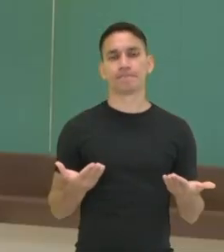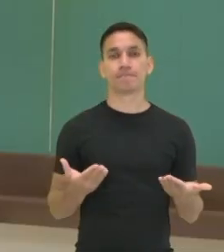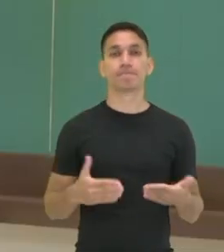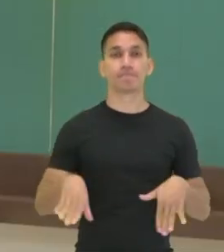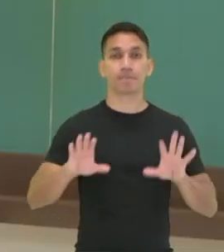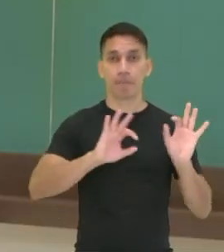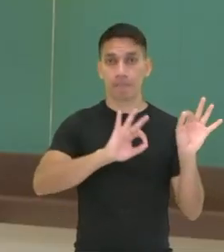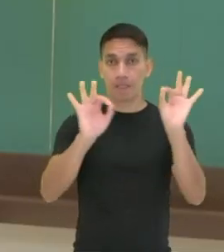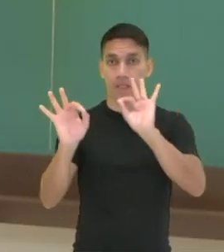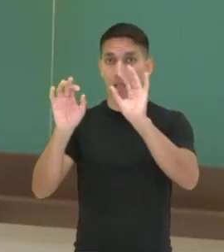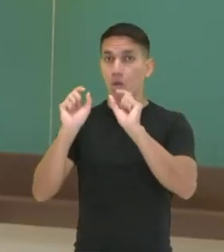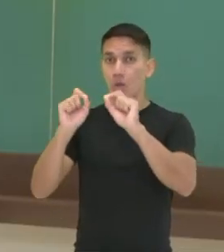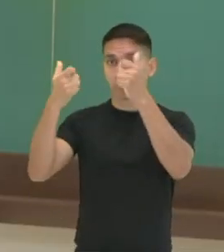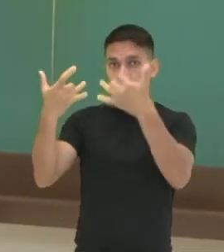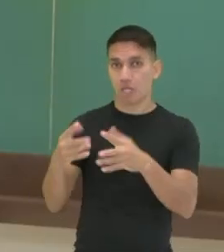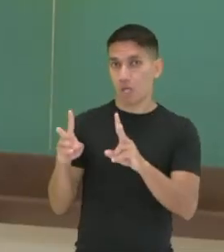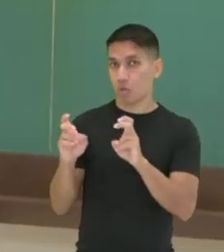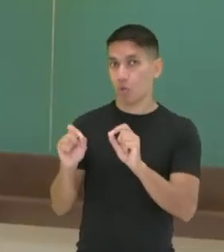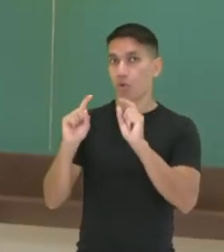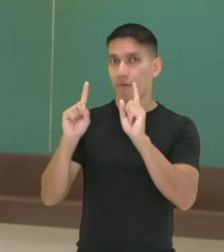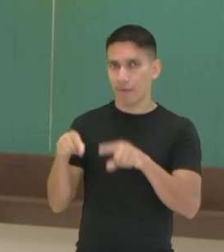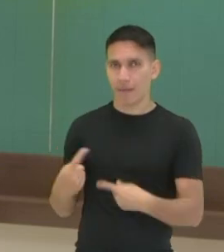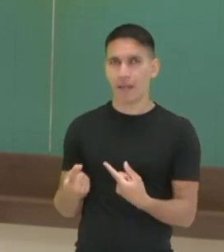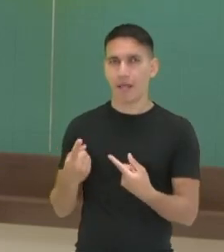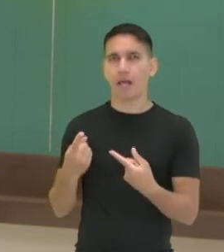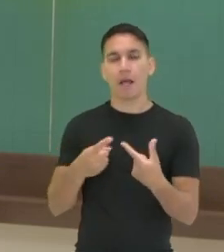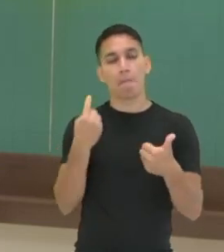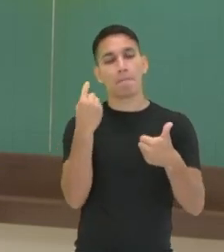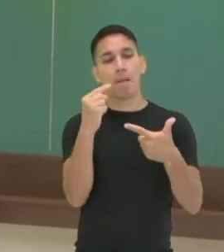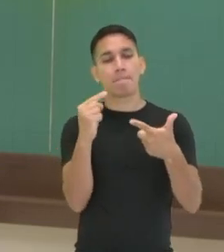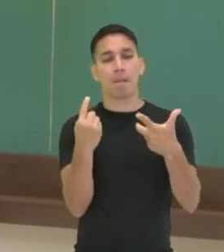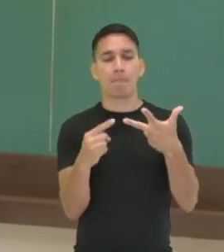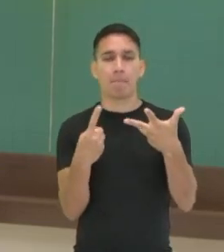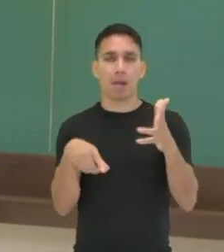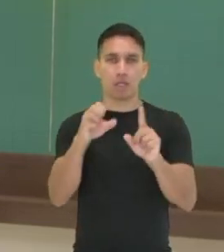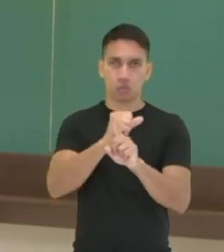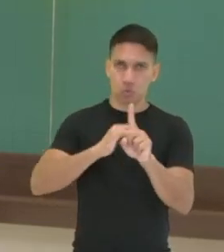Então, neste vídeo nós falamos sobre esses indicadores